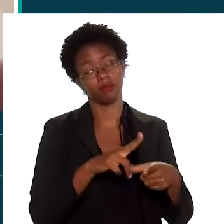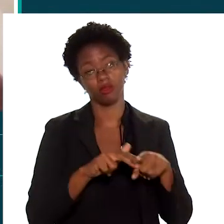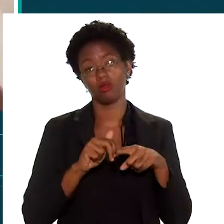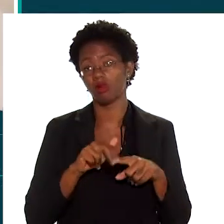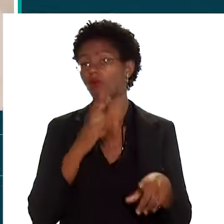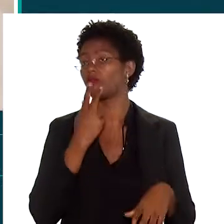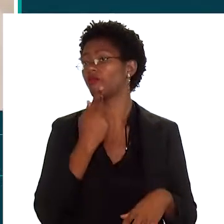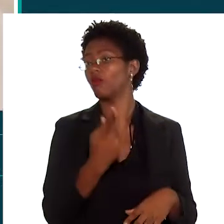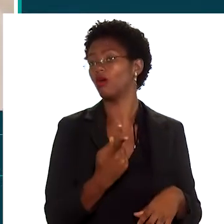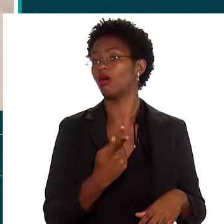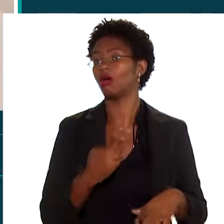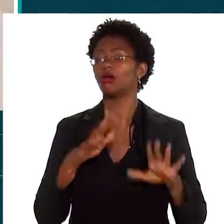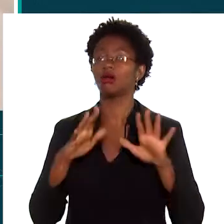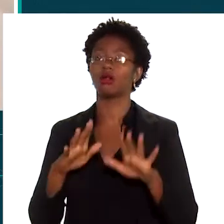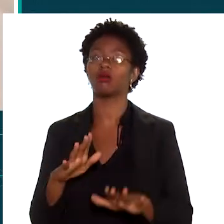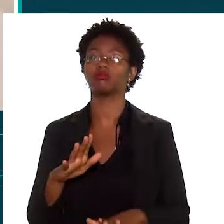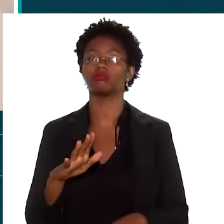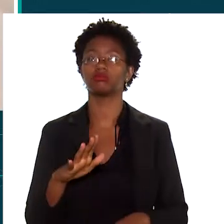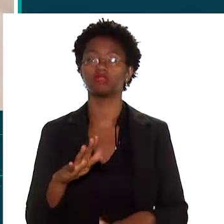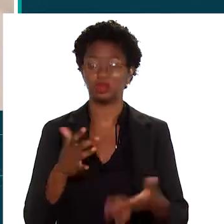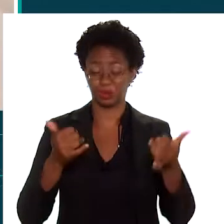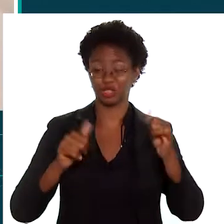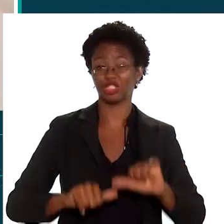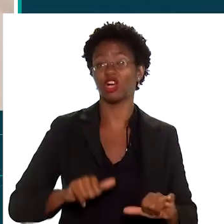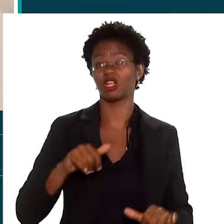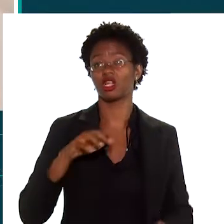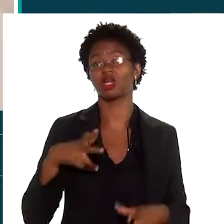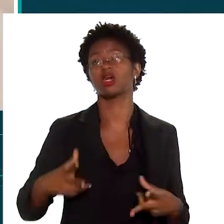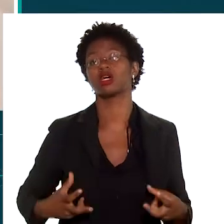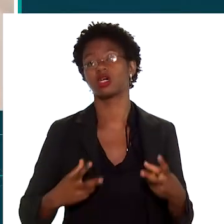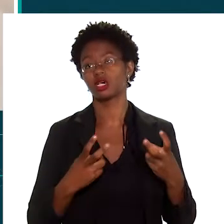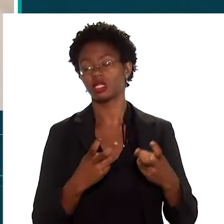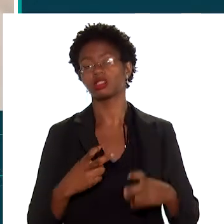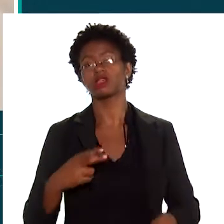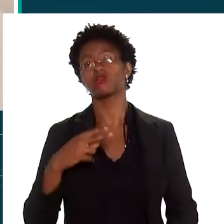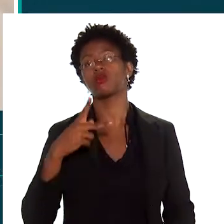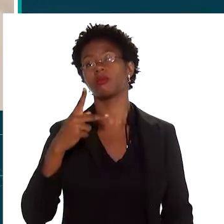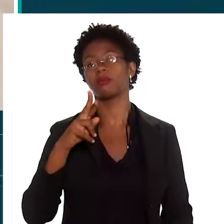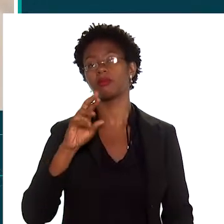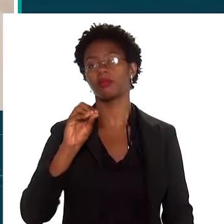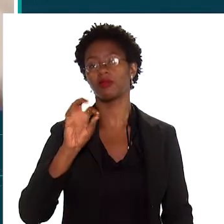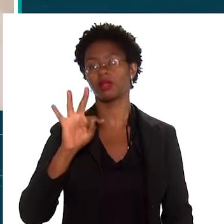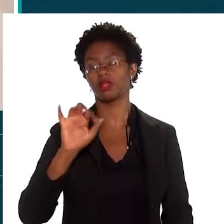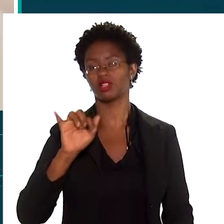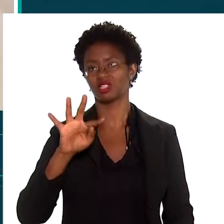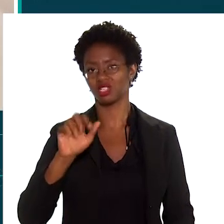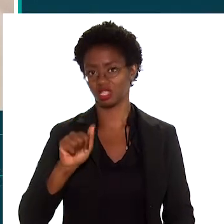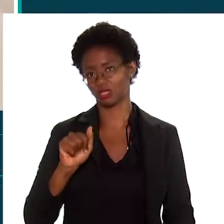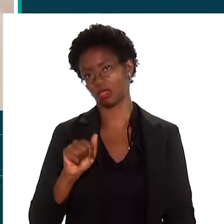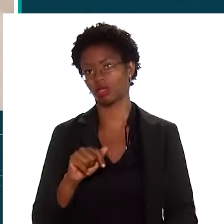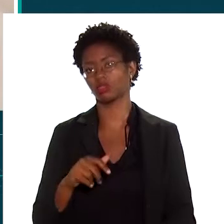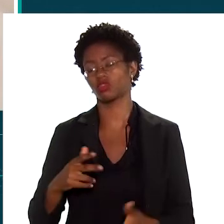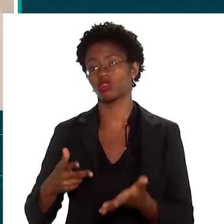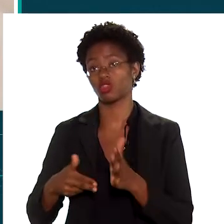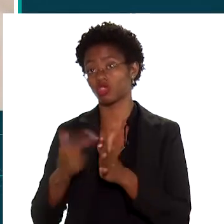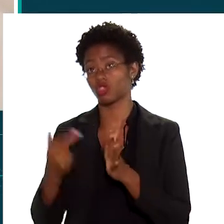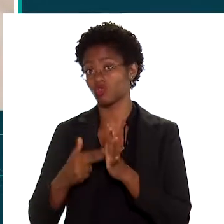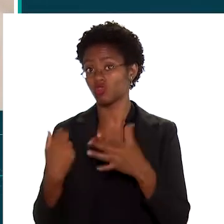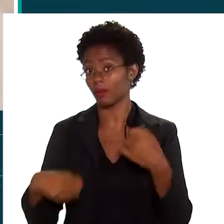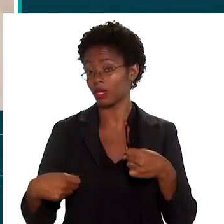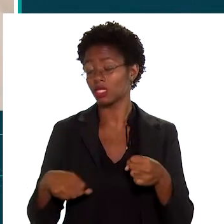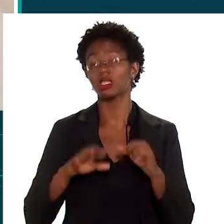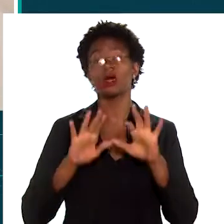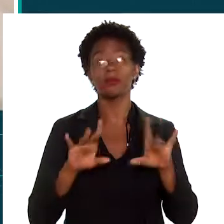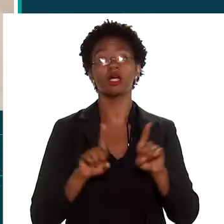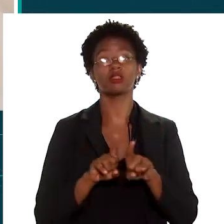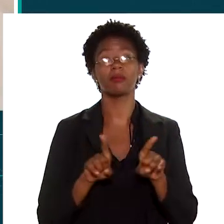onde a gente pode falar desde o tratamento do câncer de próstata, uma necessidade cirúrgica. Entretanto, a gente pode falar, por exemplo, da doença